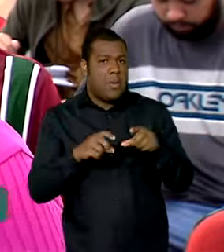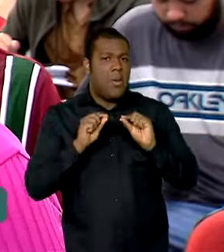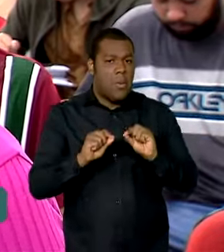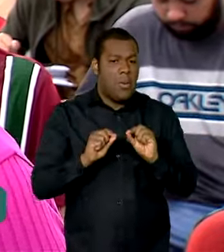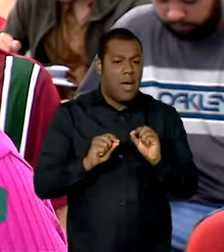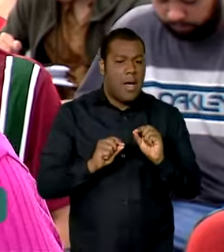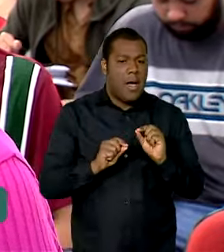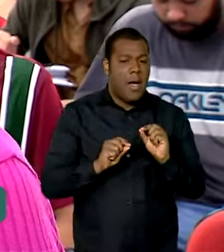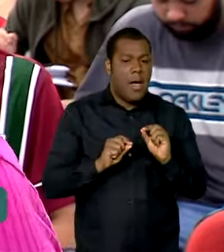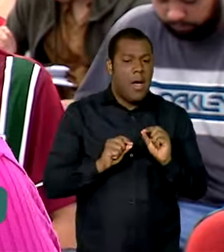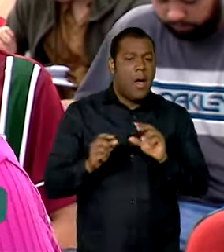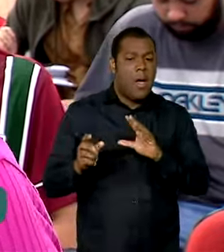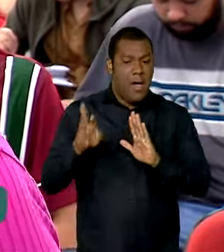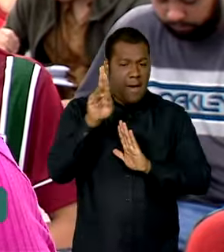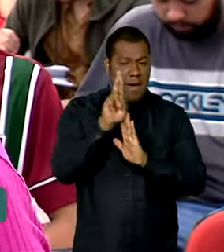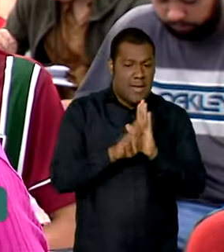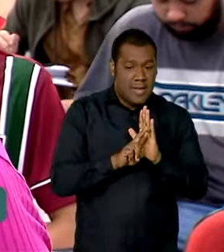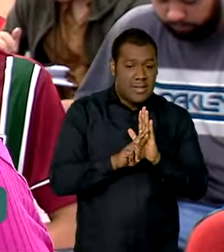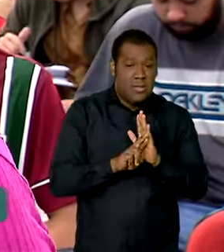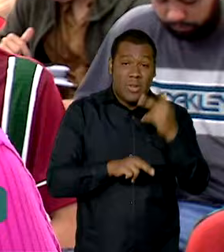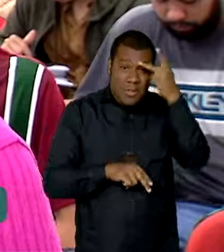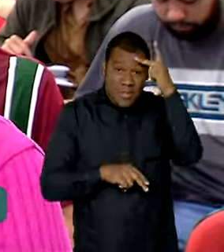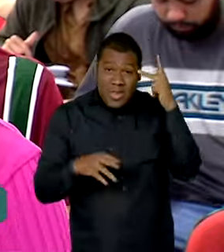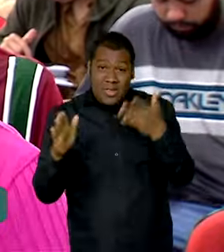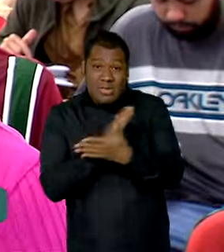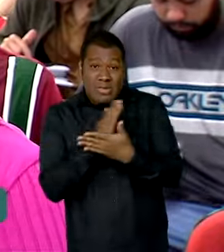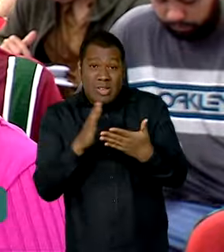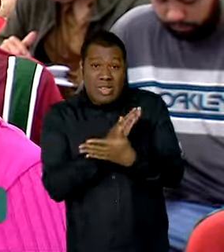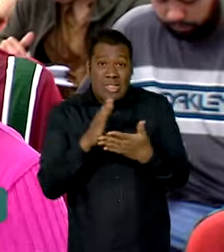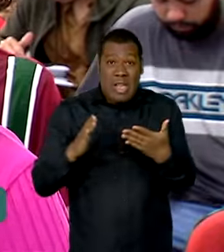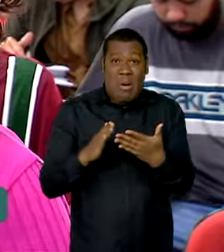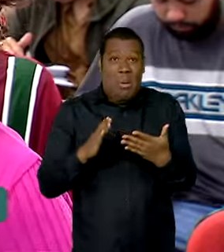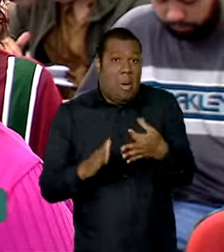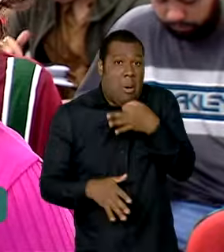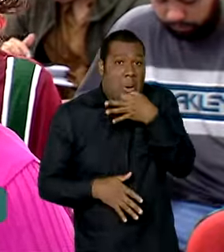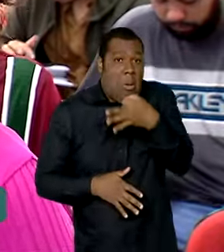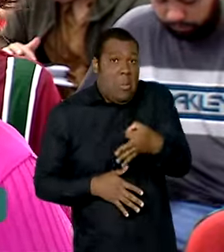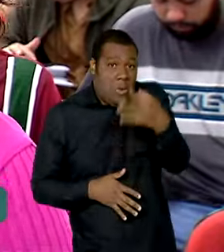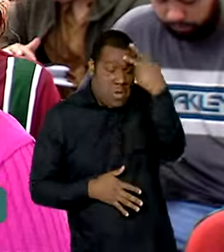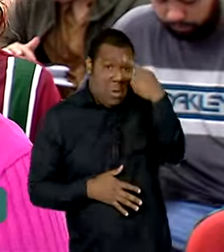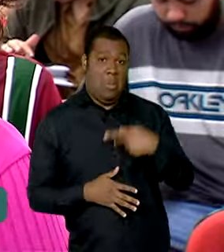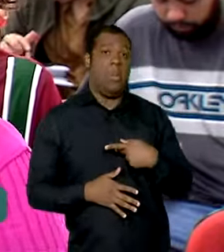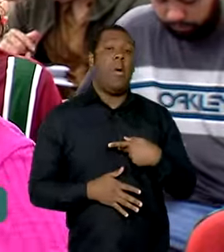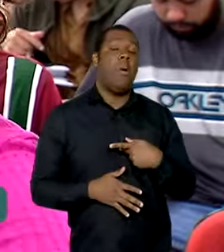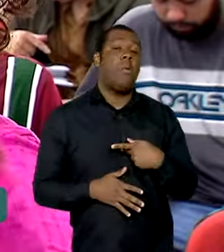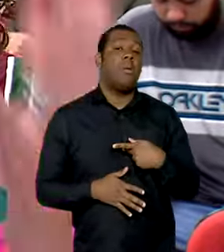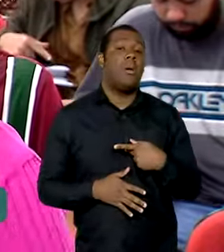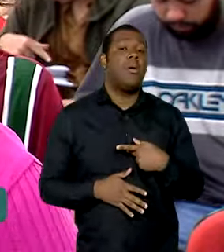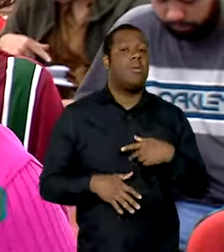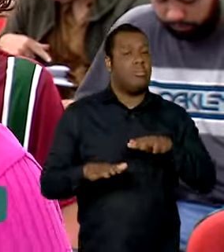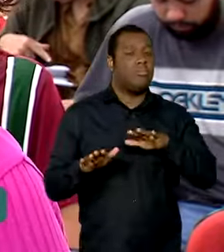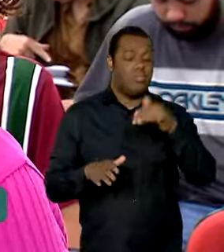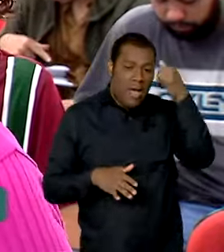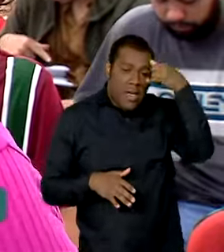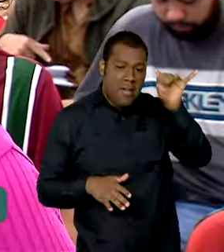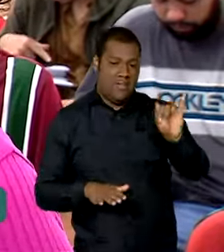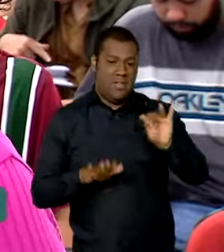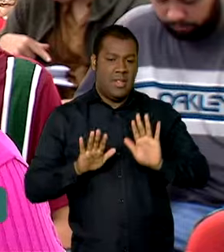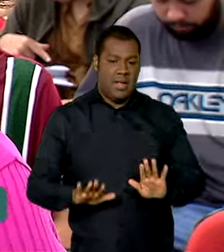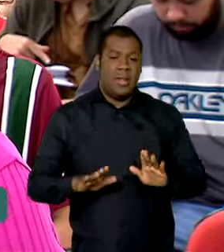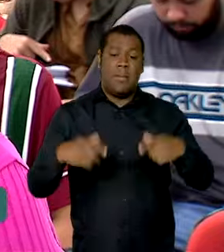né? Às vezes o candidato fica muito preso naquilo que ele acha, aquilo que ele acredita, e ele precisa de estar aberto